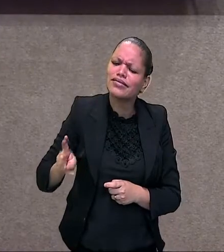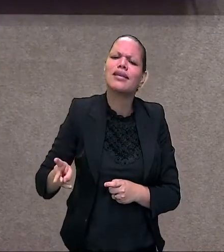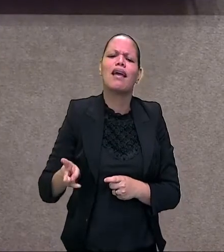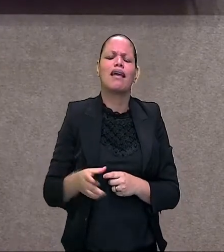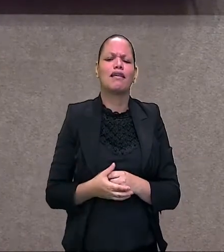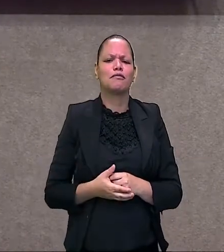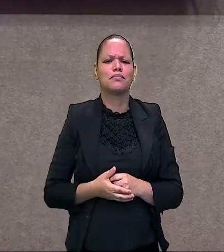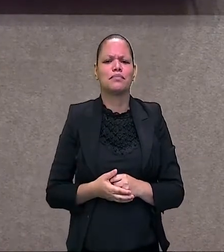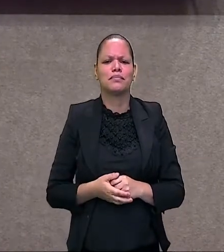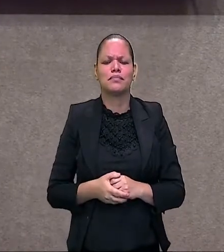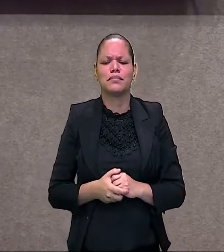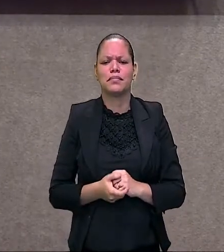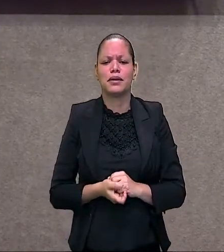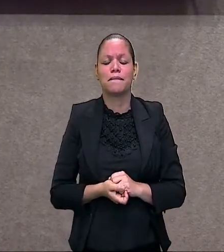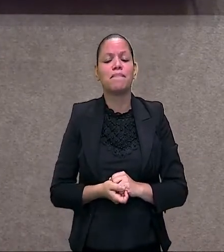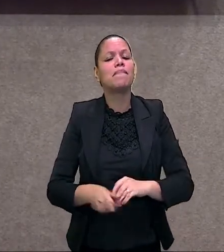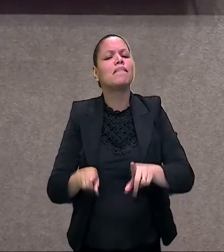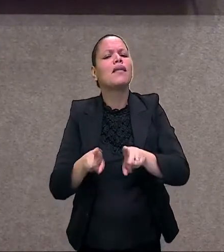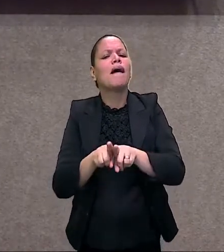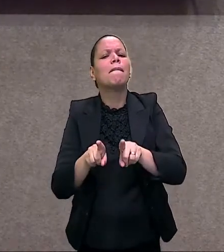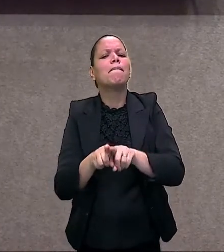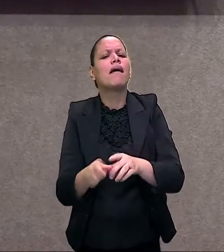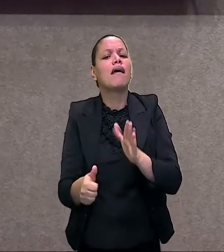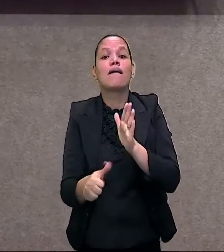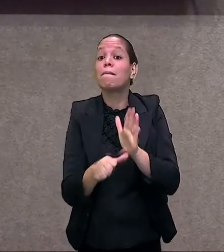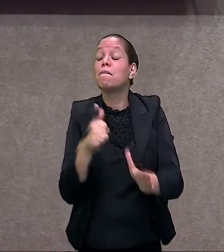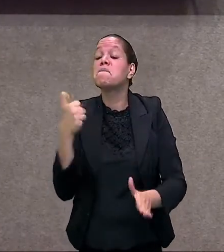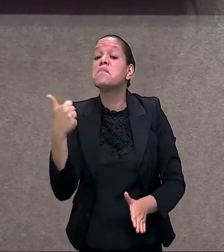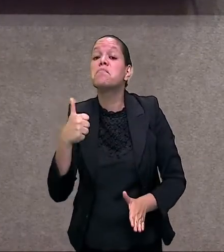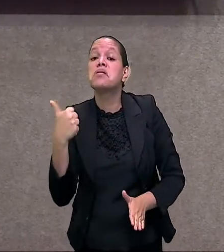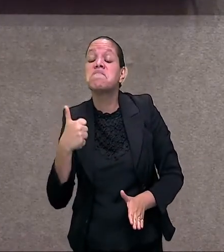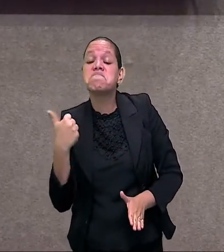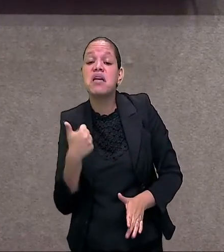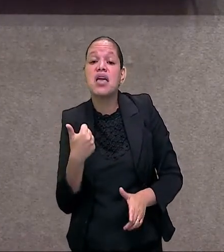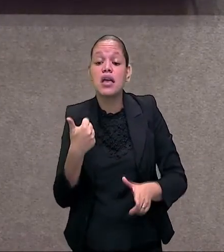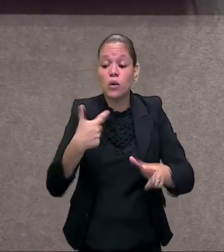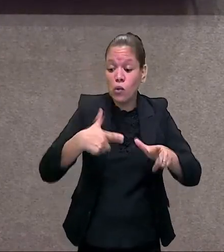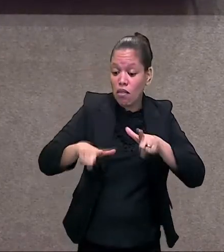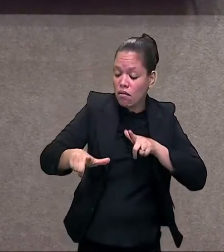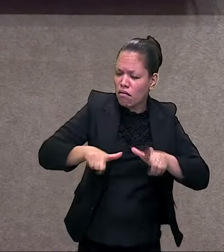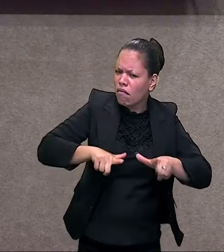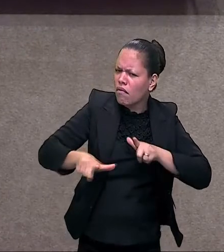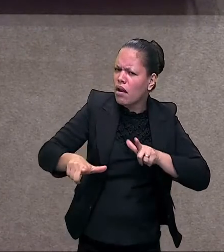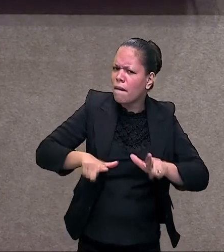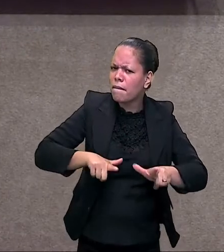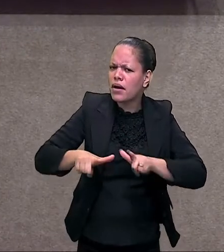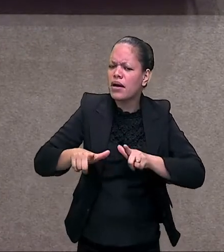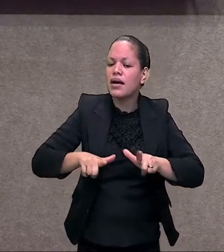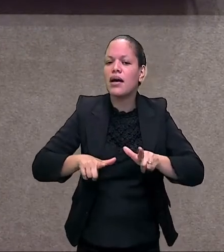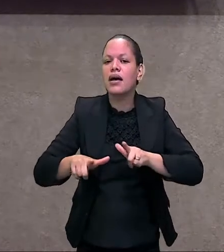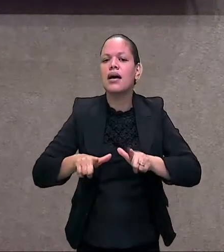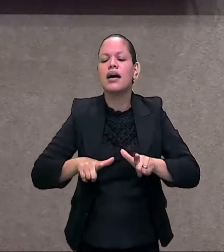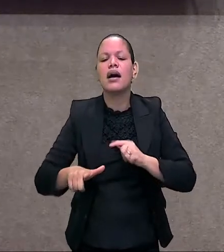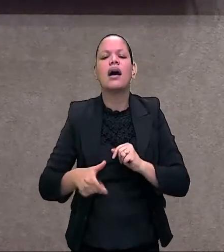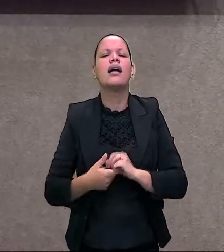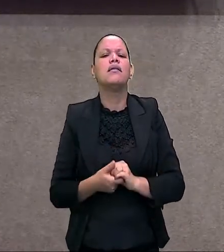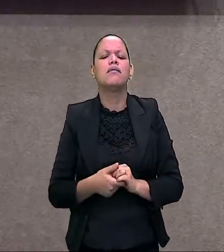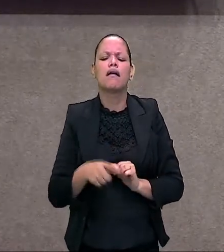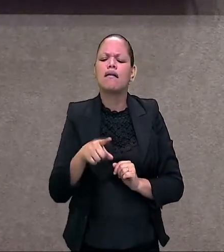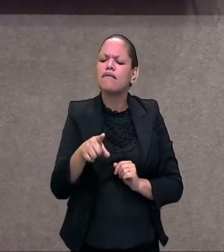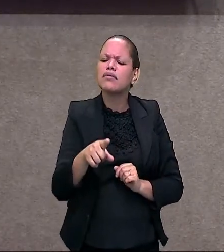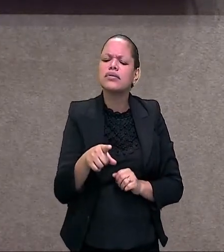a gente, Tem também o primeiro emprego, outros assuntos agora, que você pode ter